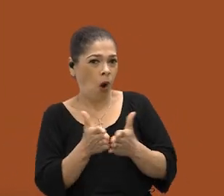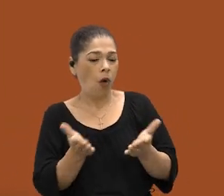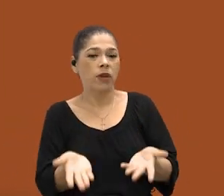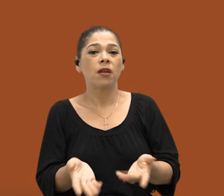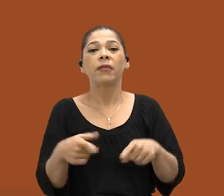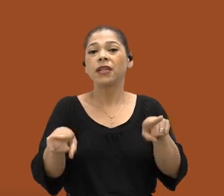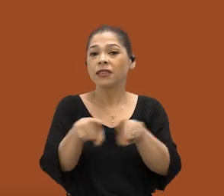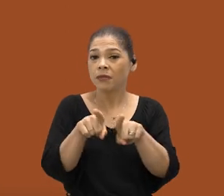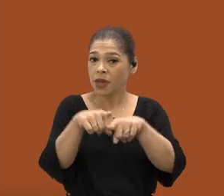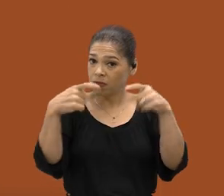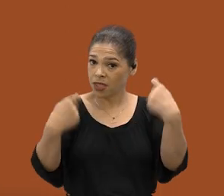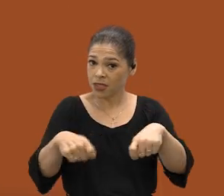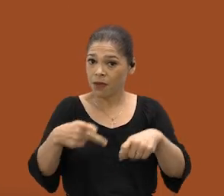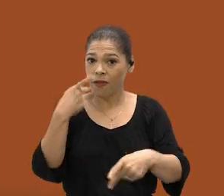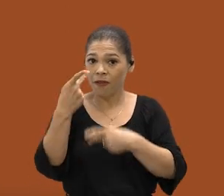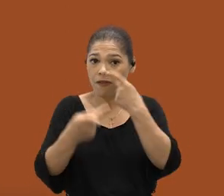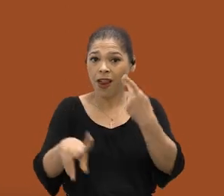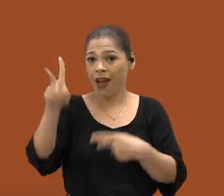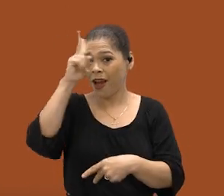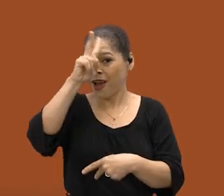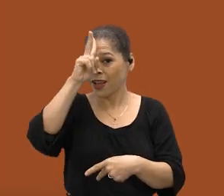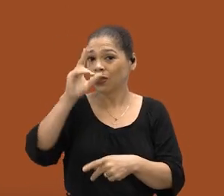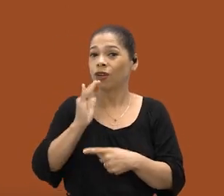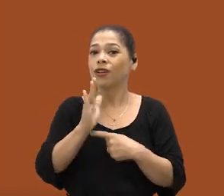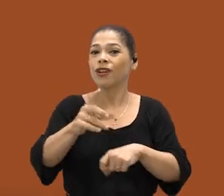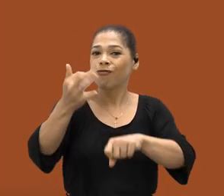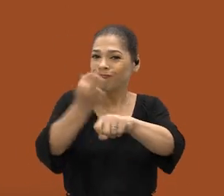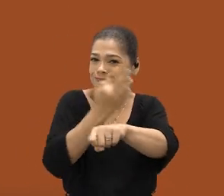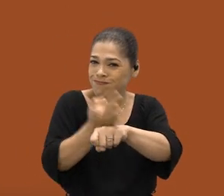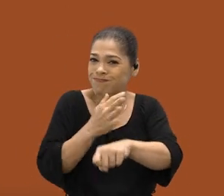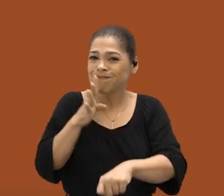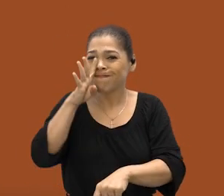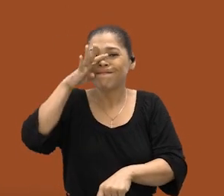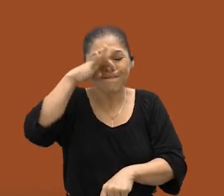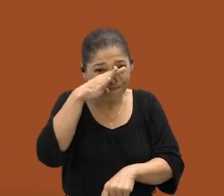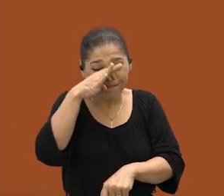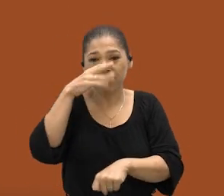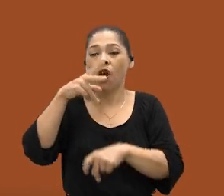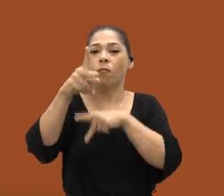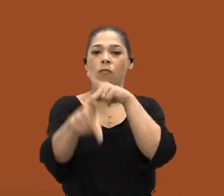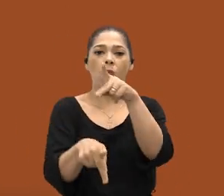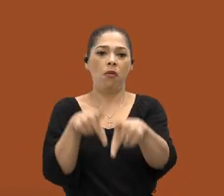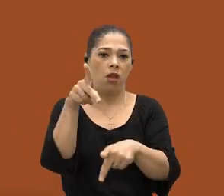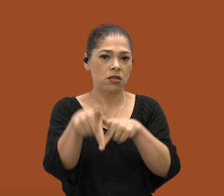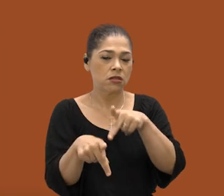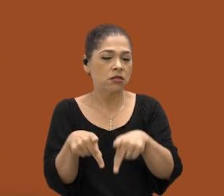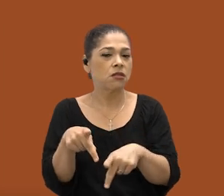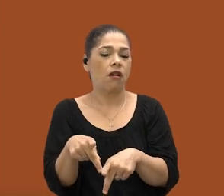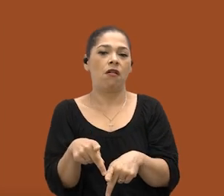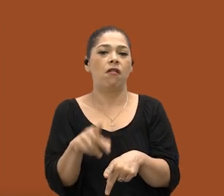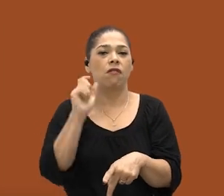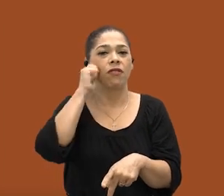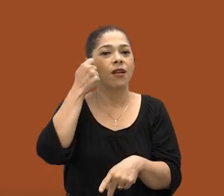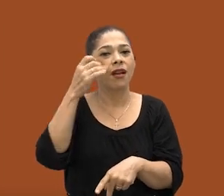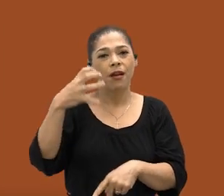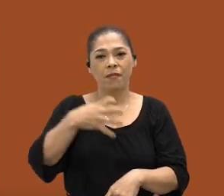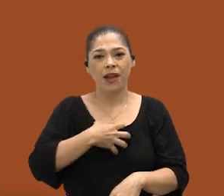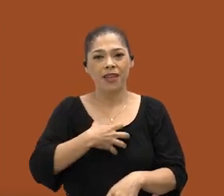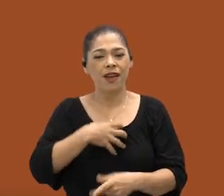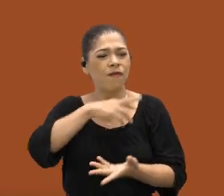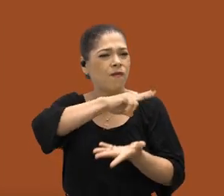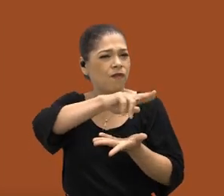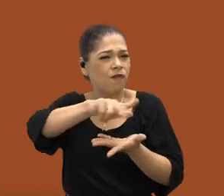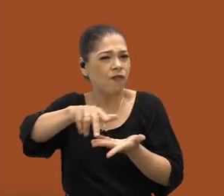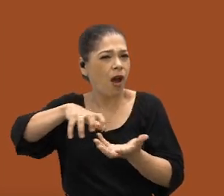nós devemos contar a história também da Resistência abstinada dessa população como anda mencionou a Bahia foi